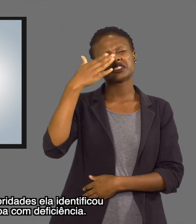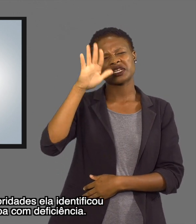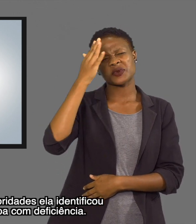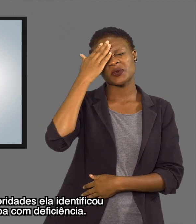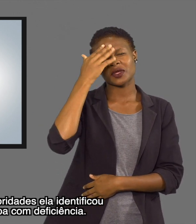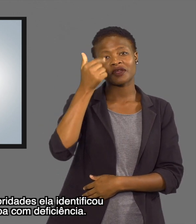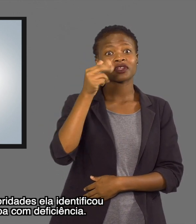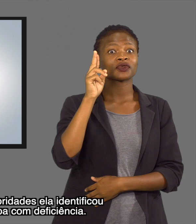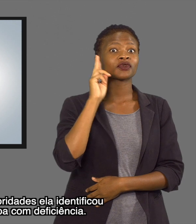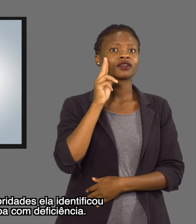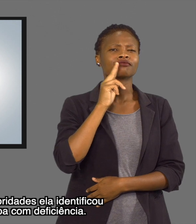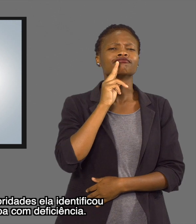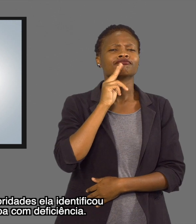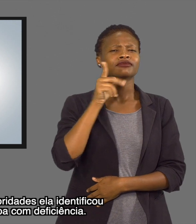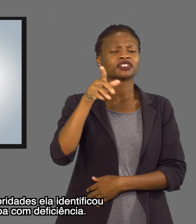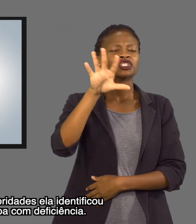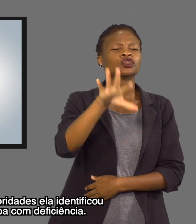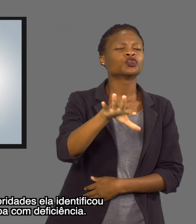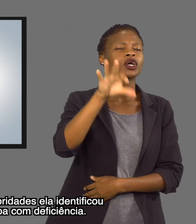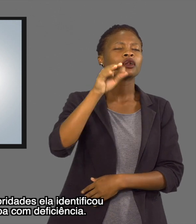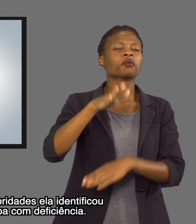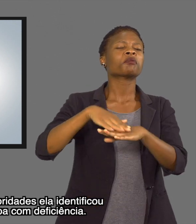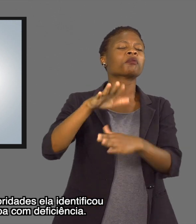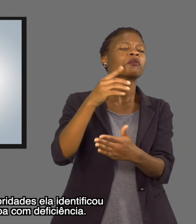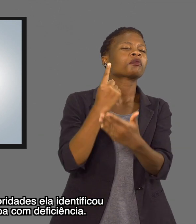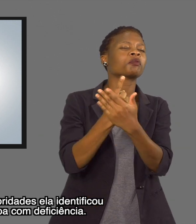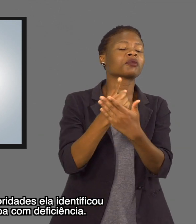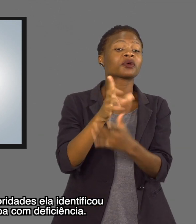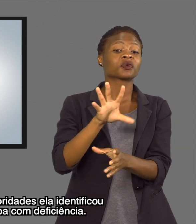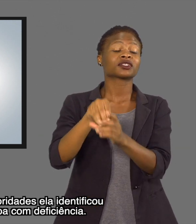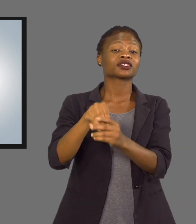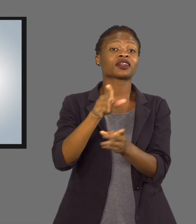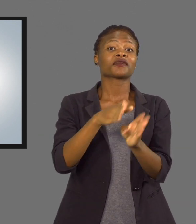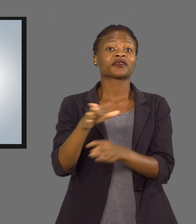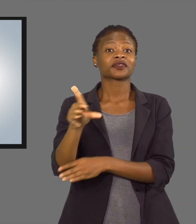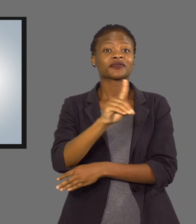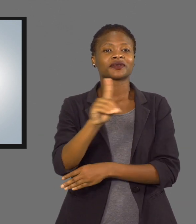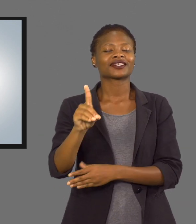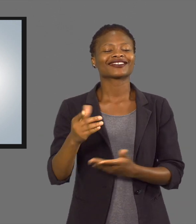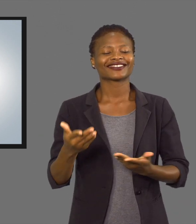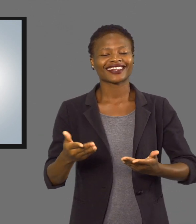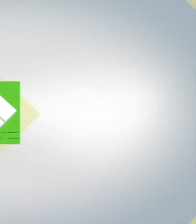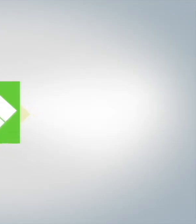saiba que prioridades ela identificou para a inclusão da pessoa com deficiência.